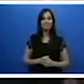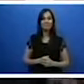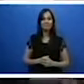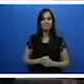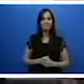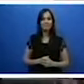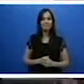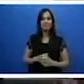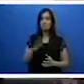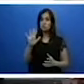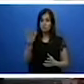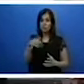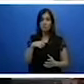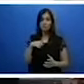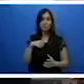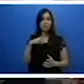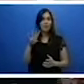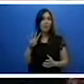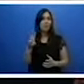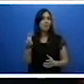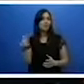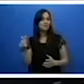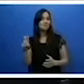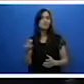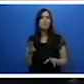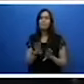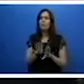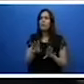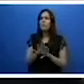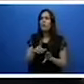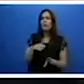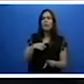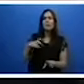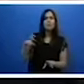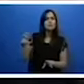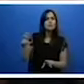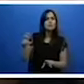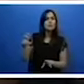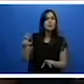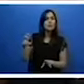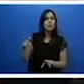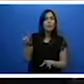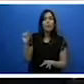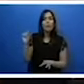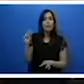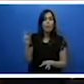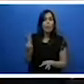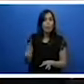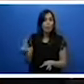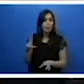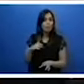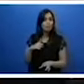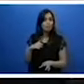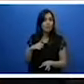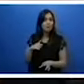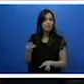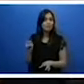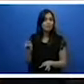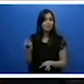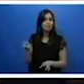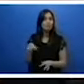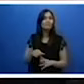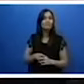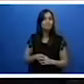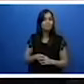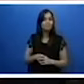45 eu já tinha aqui e o 5 também aparece aqui. Então, o único que sobra aqui, ó, nessa linha, é